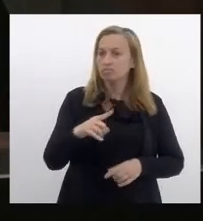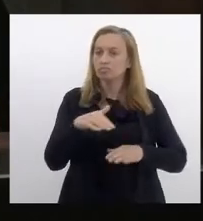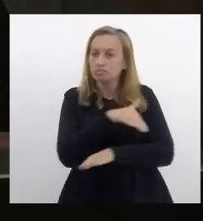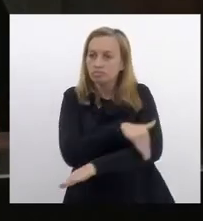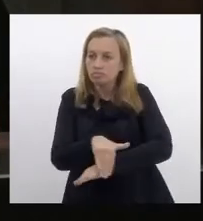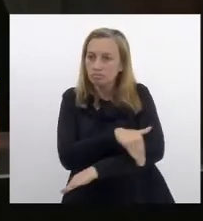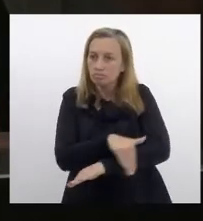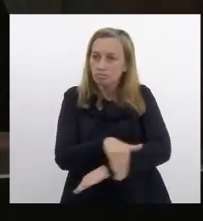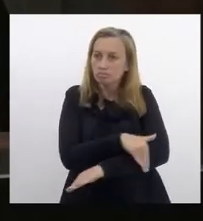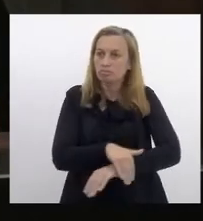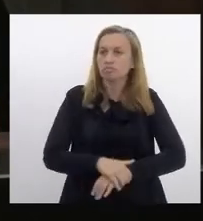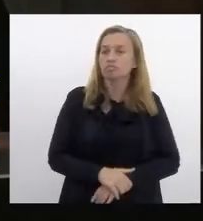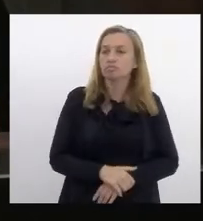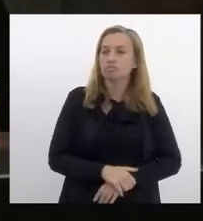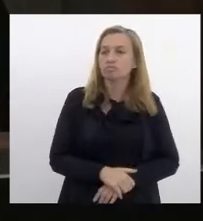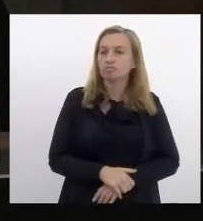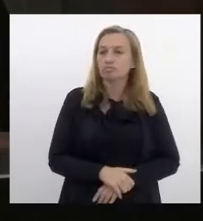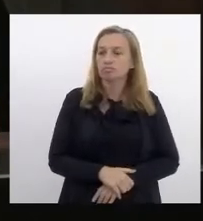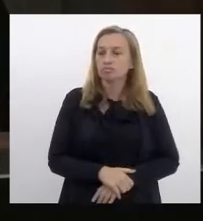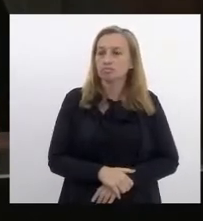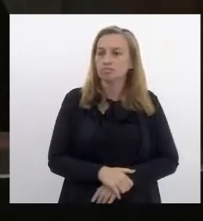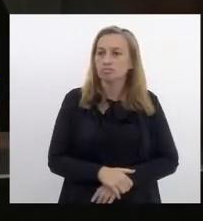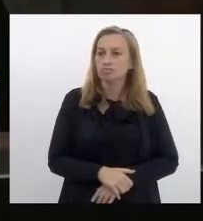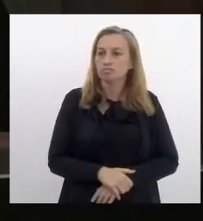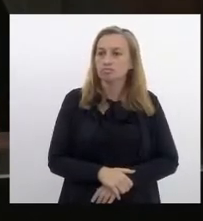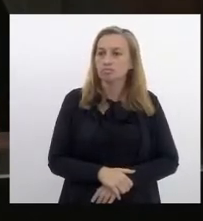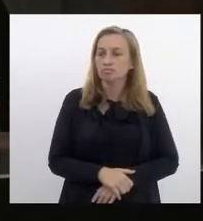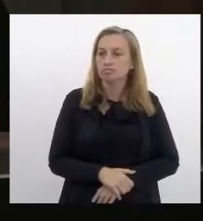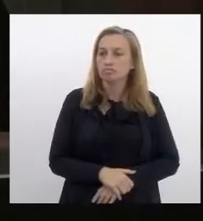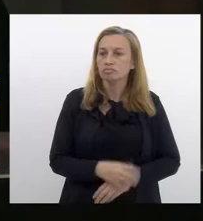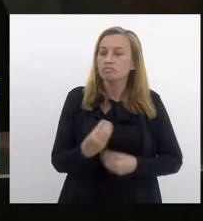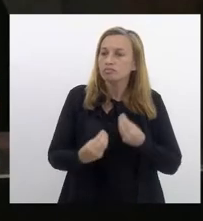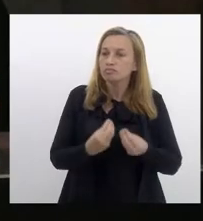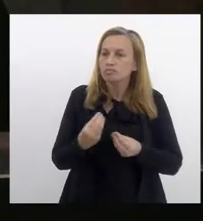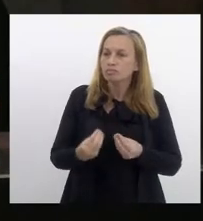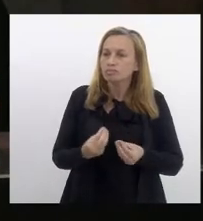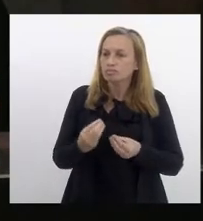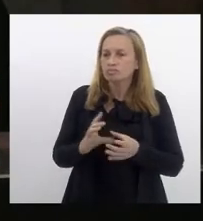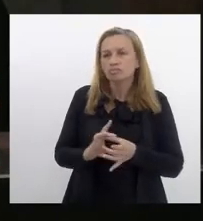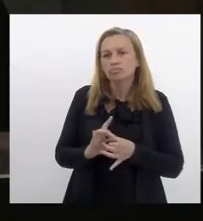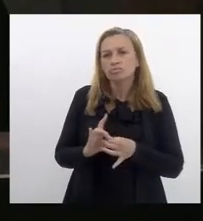e é inadmissível deixarmos para trás